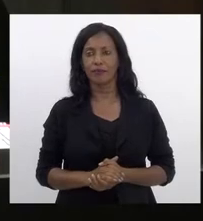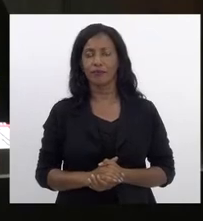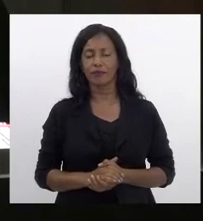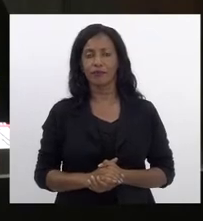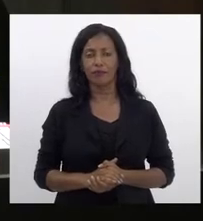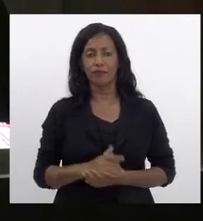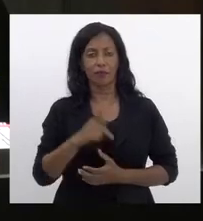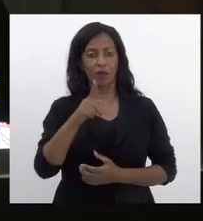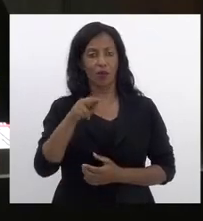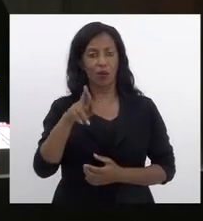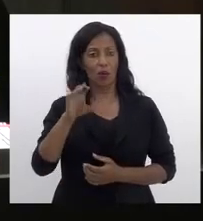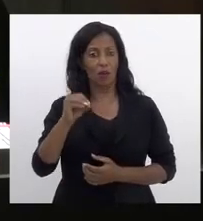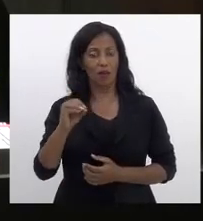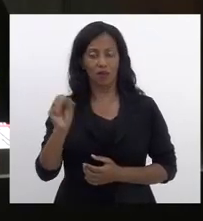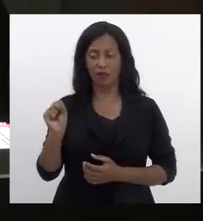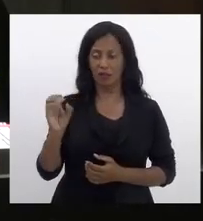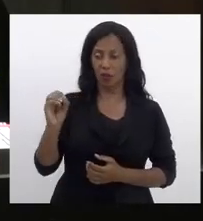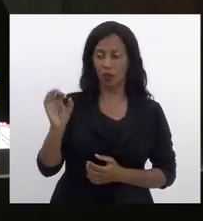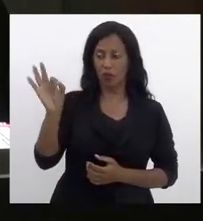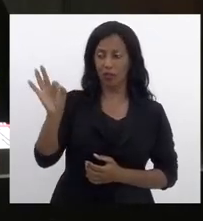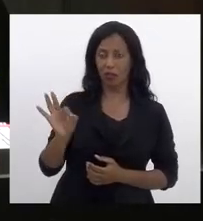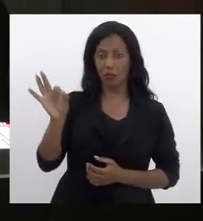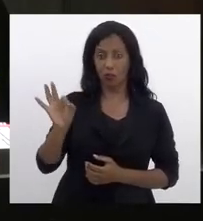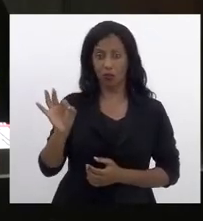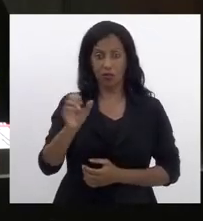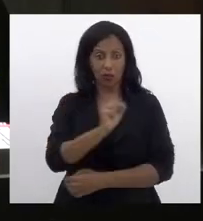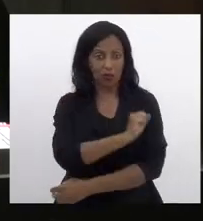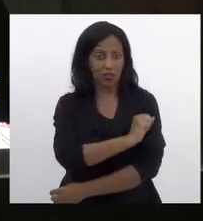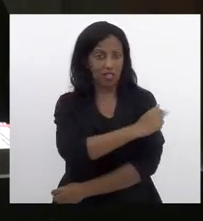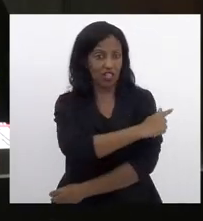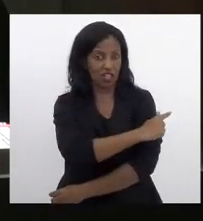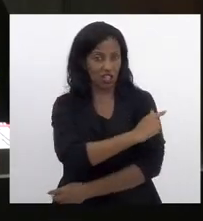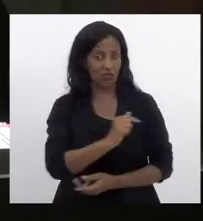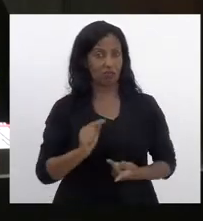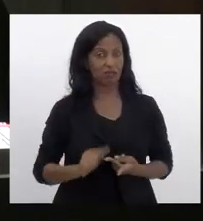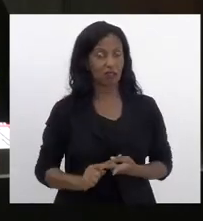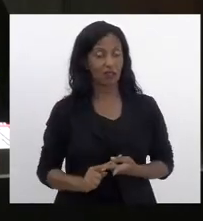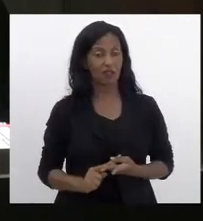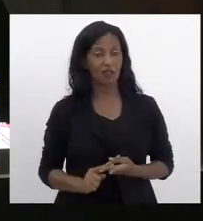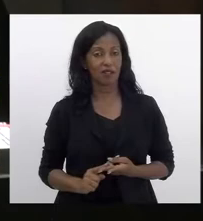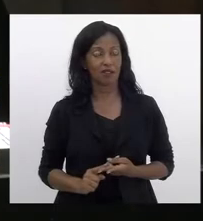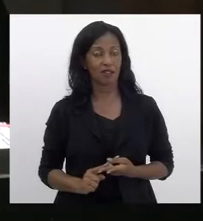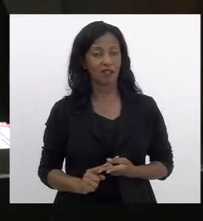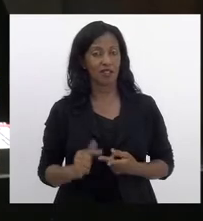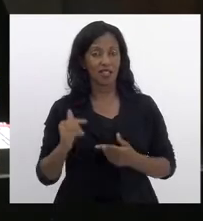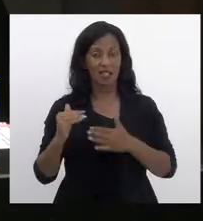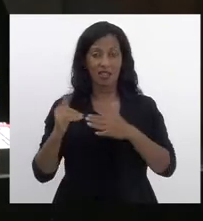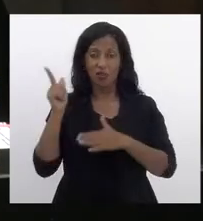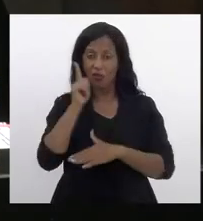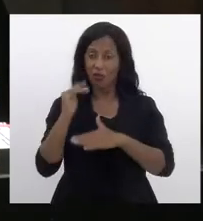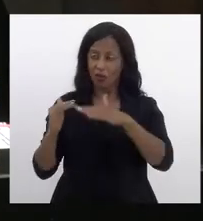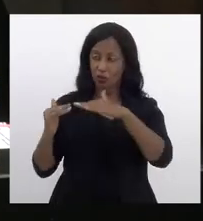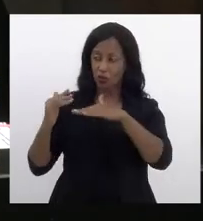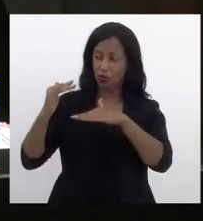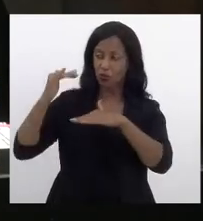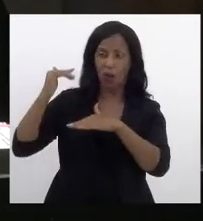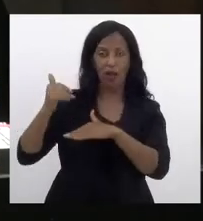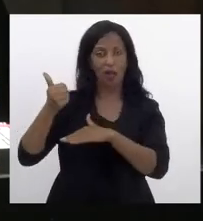o praça só vai ter 80% quando for terceiro sargento, 110% quando for segundo. E ele só vai chegar a